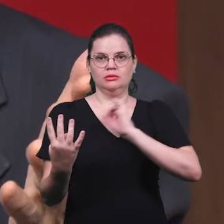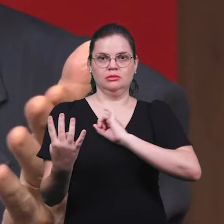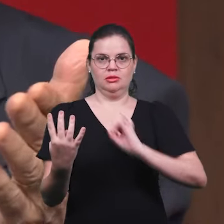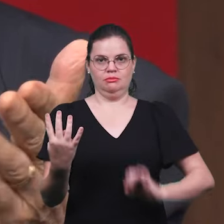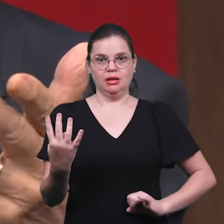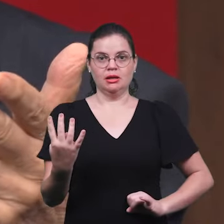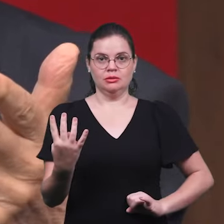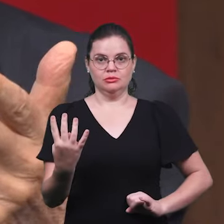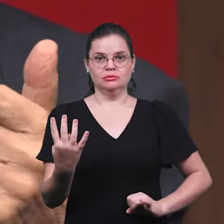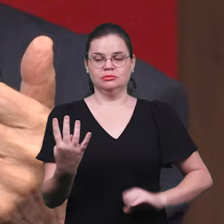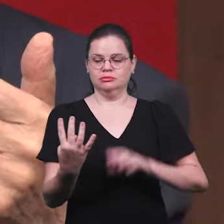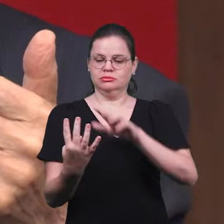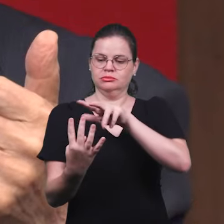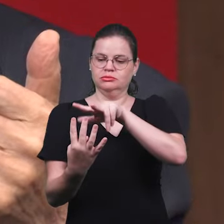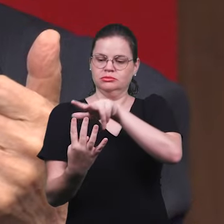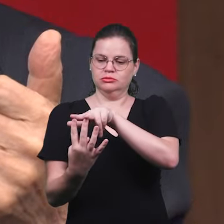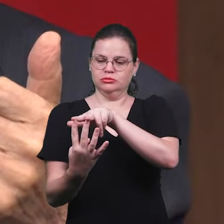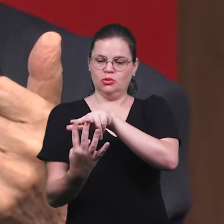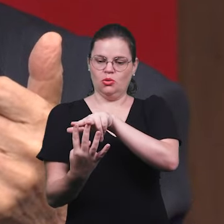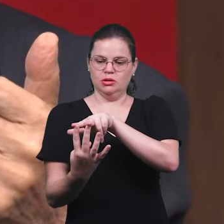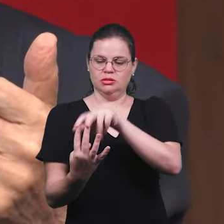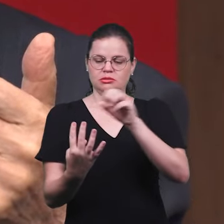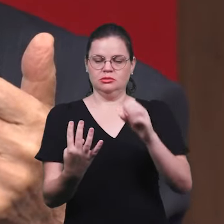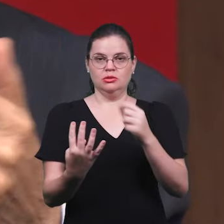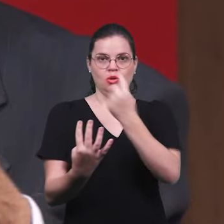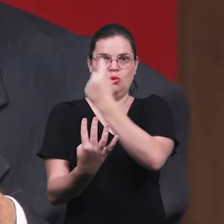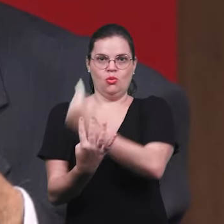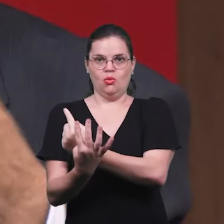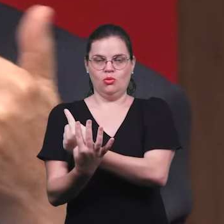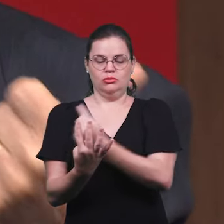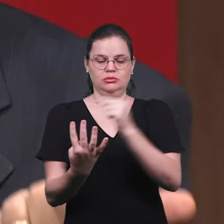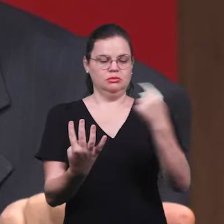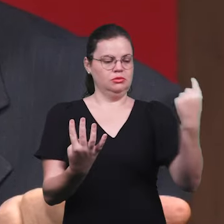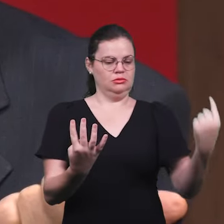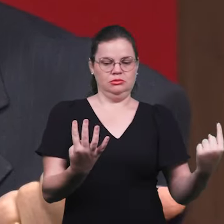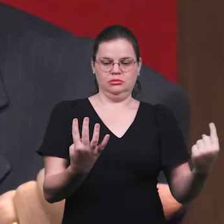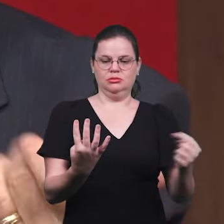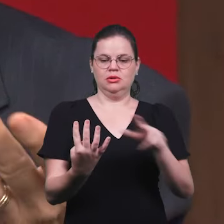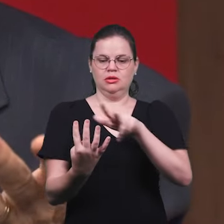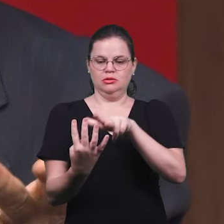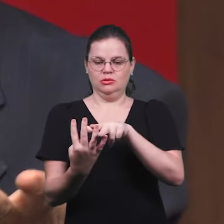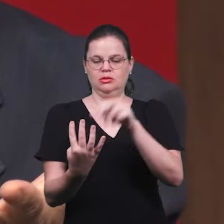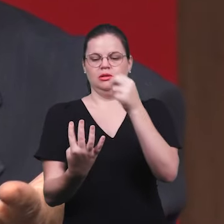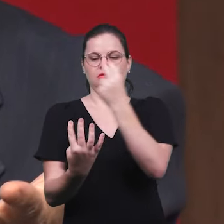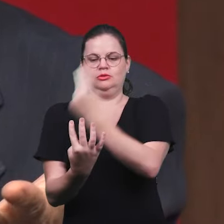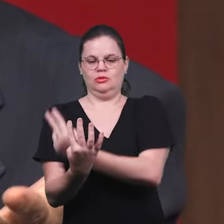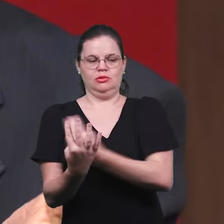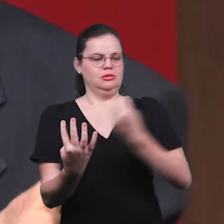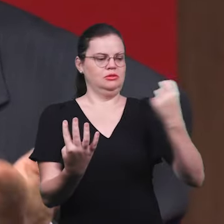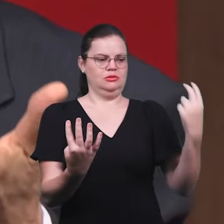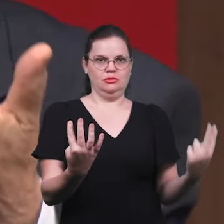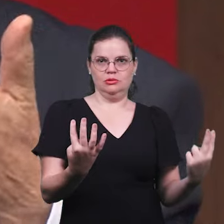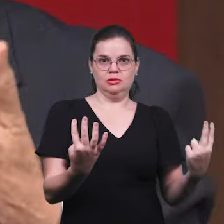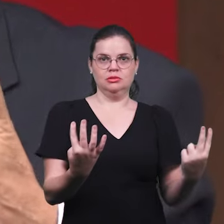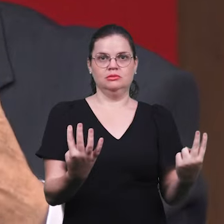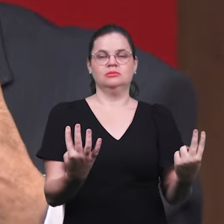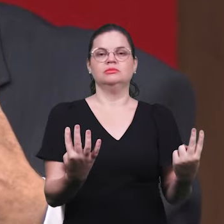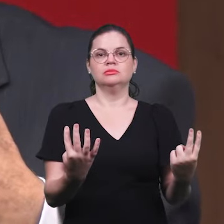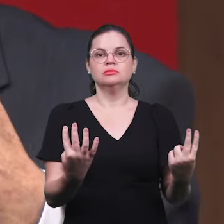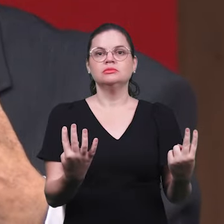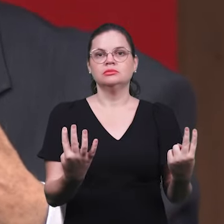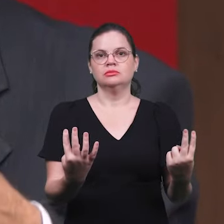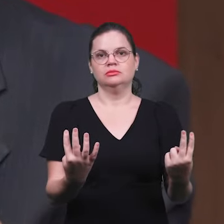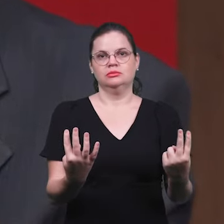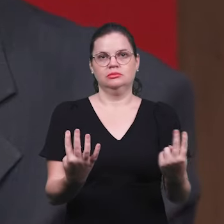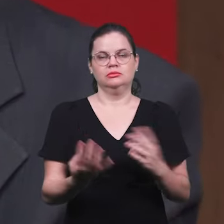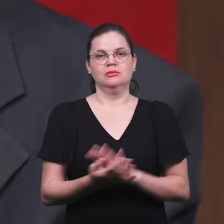imperadores. Os 2 primeiros, Diocleciano e Maximiano, passaram a ser Augustos, e os outros 2 que